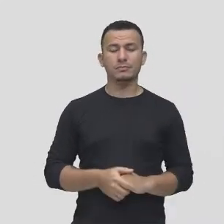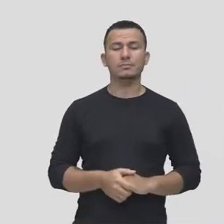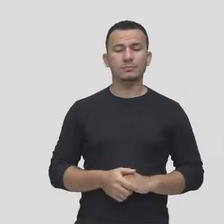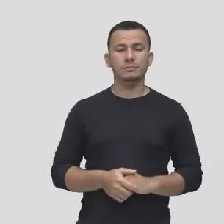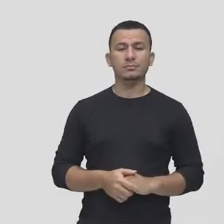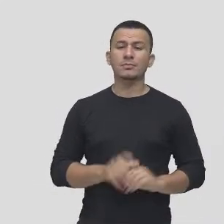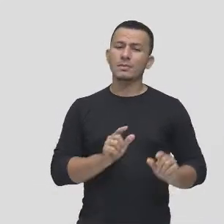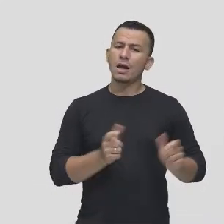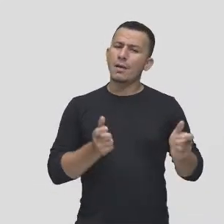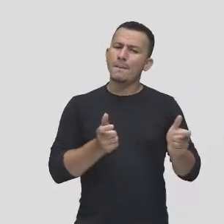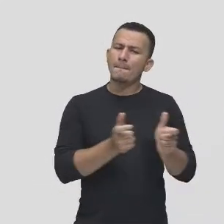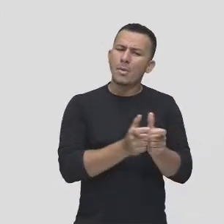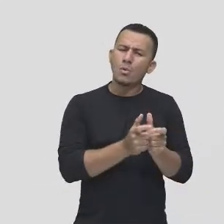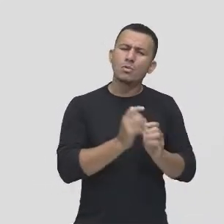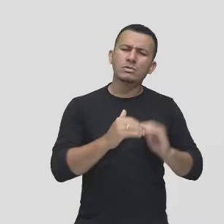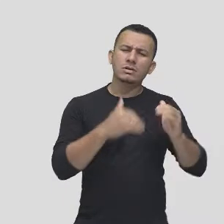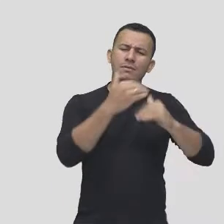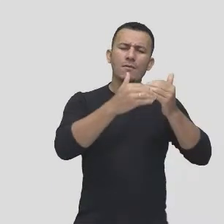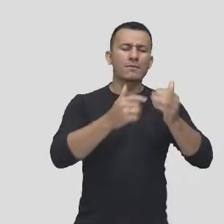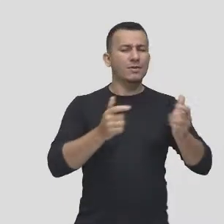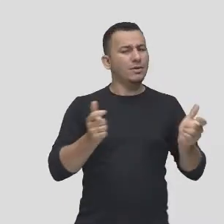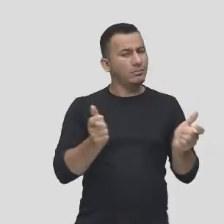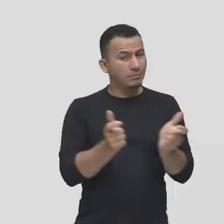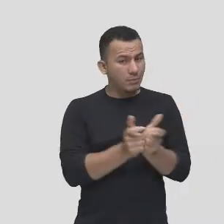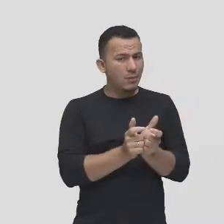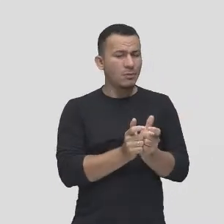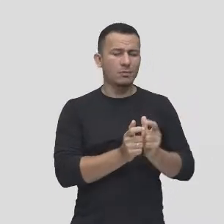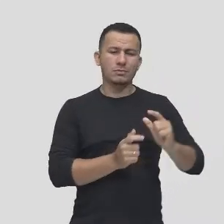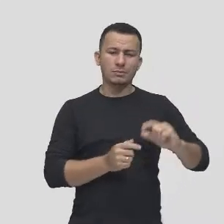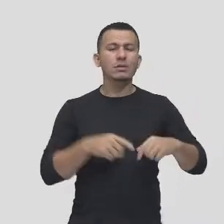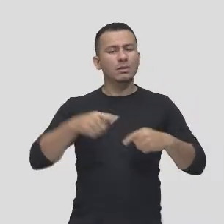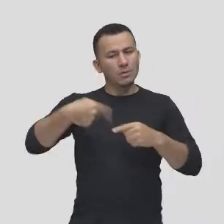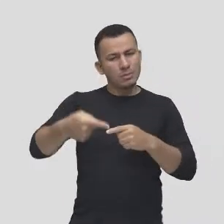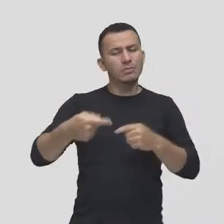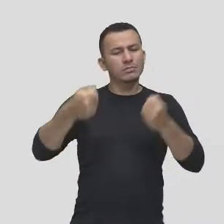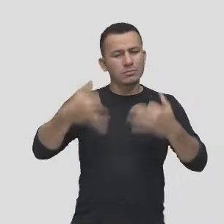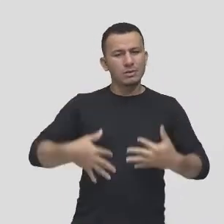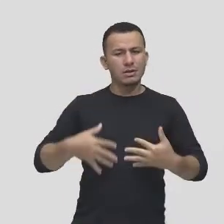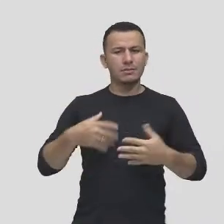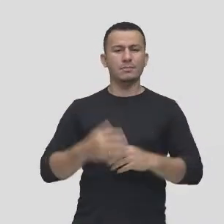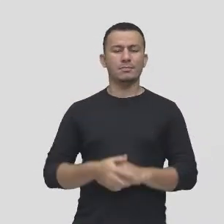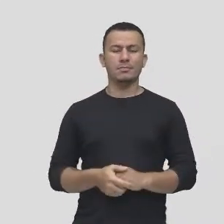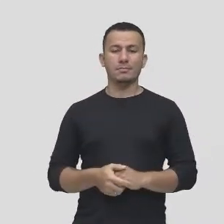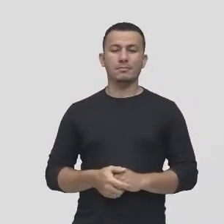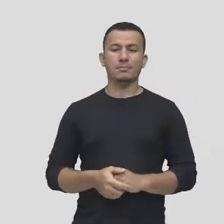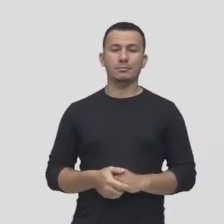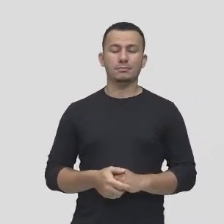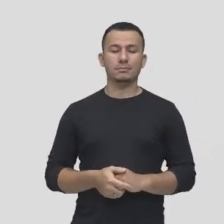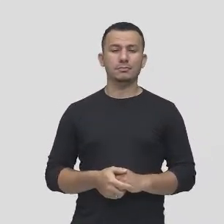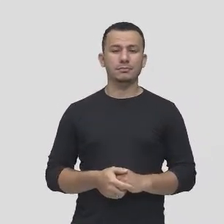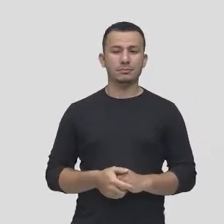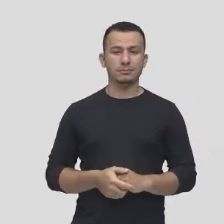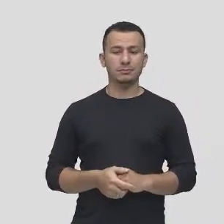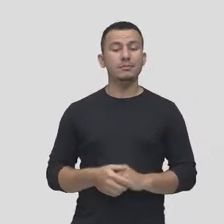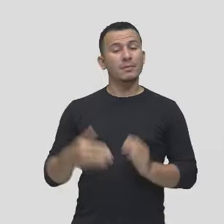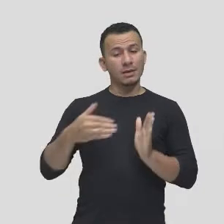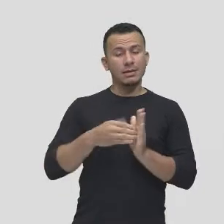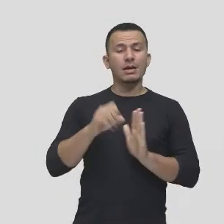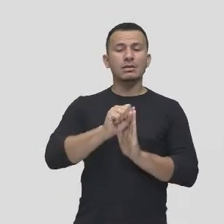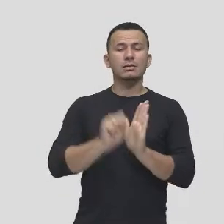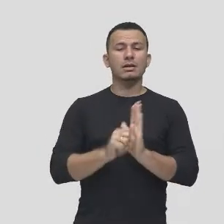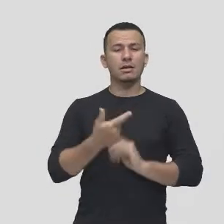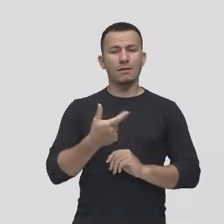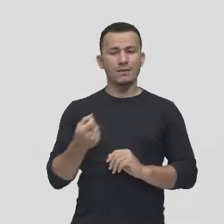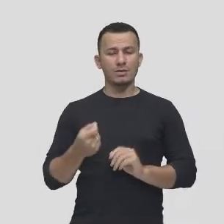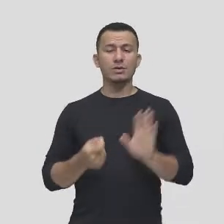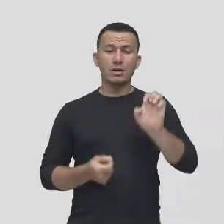menos desenvolvida do continente europeu, né? A gente vai tentar entender o porquê daqui a pouquinho, né? Até o século XX, a Europa Oriental